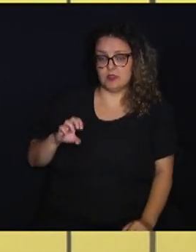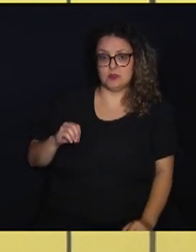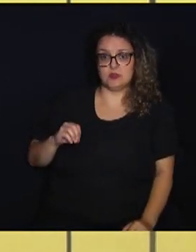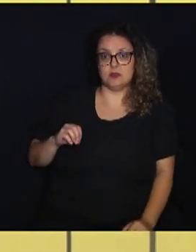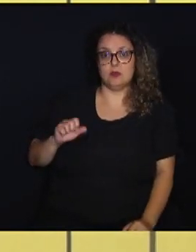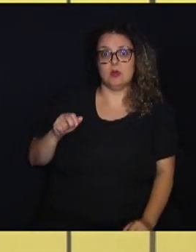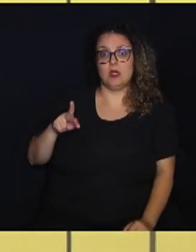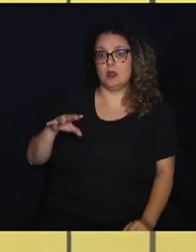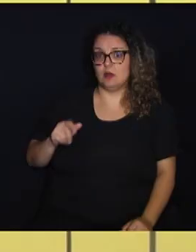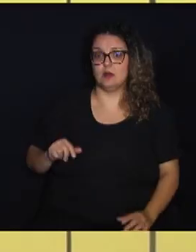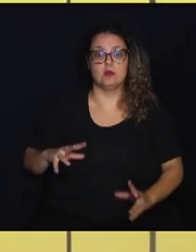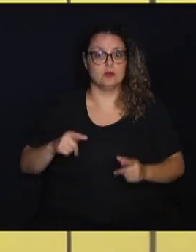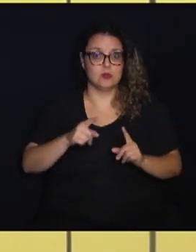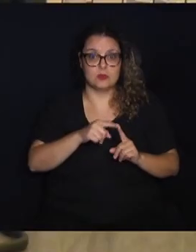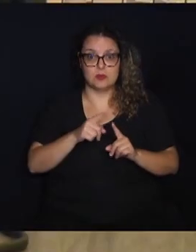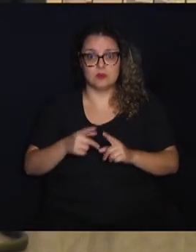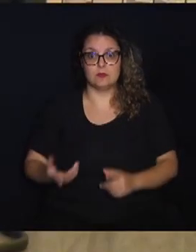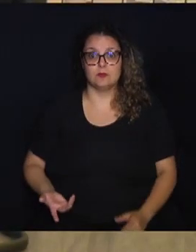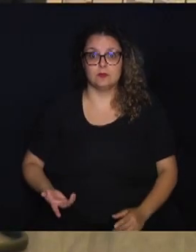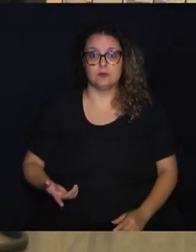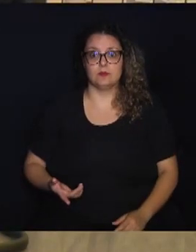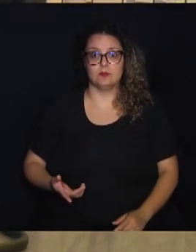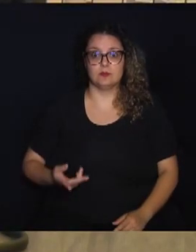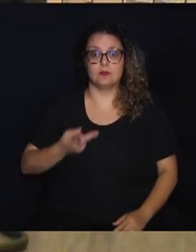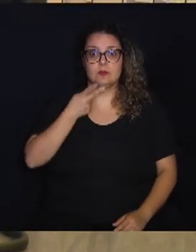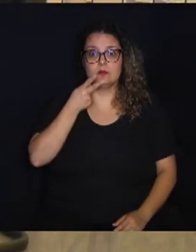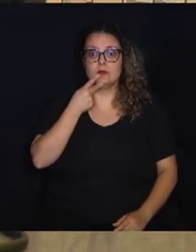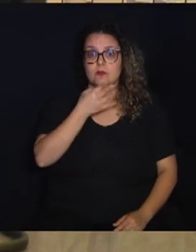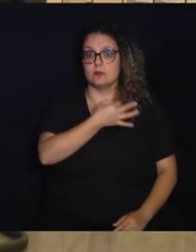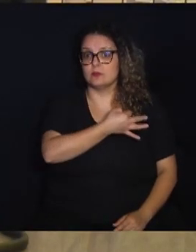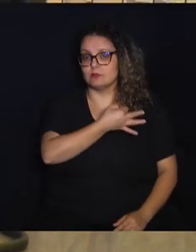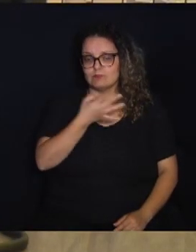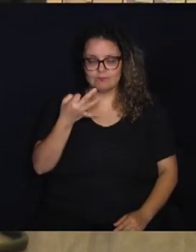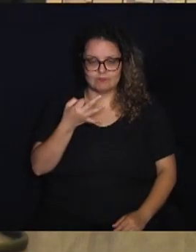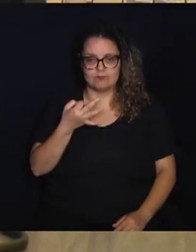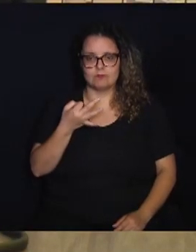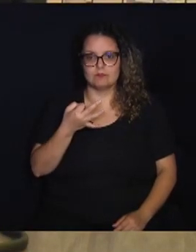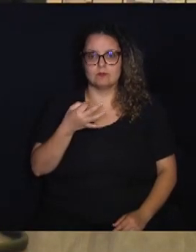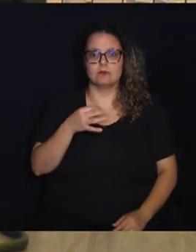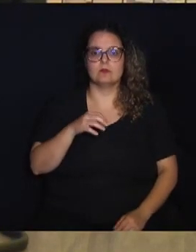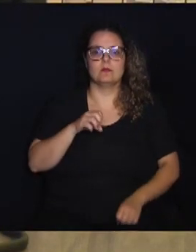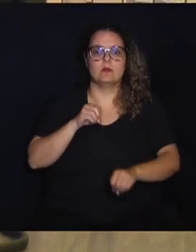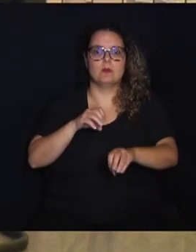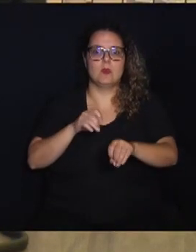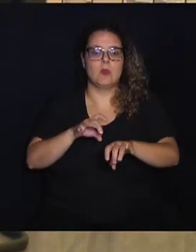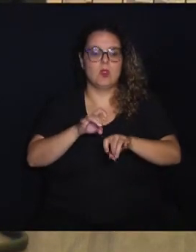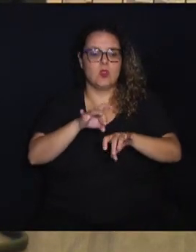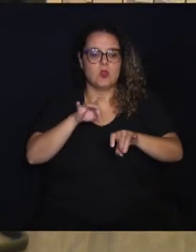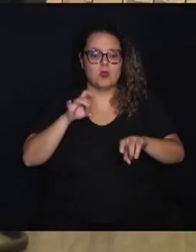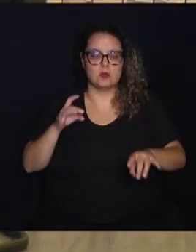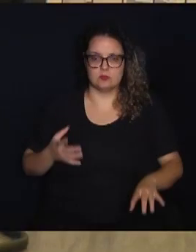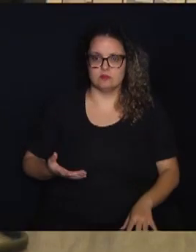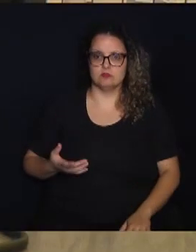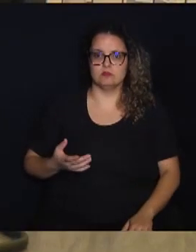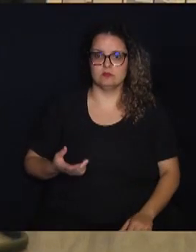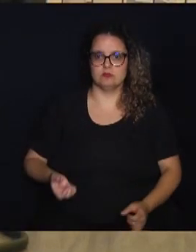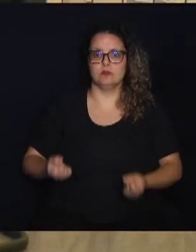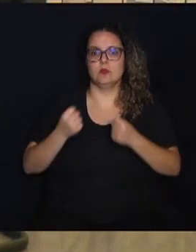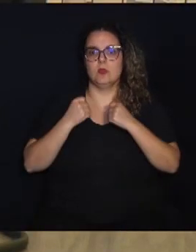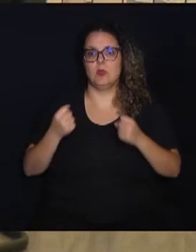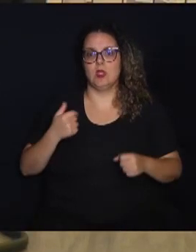de todas as modalidades. Tocou num ponto importantíssimo. Aulas online, que eu